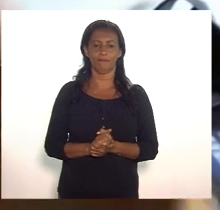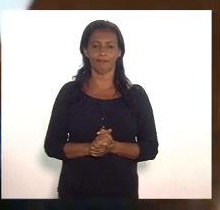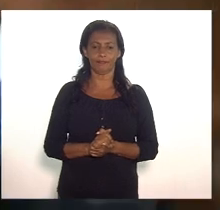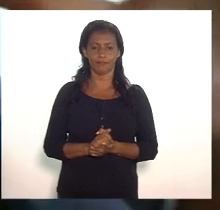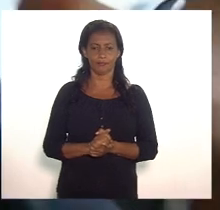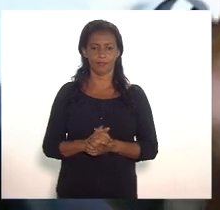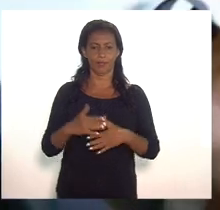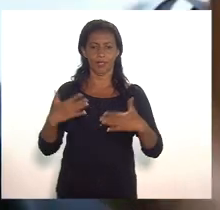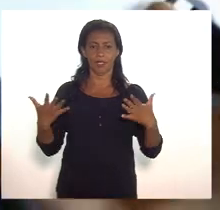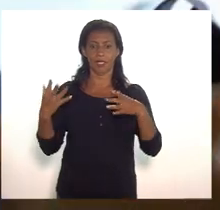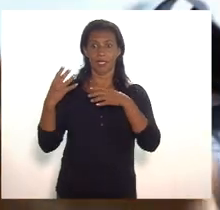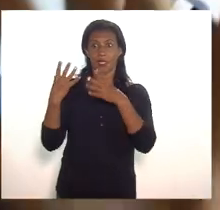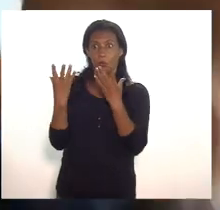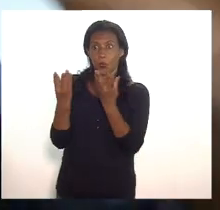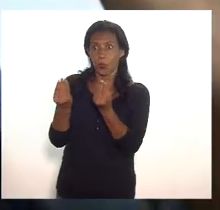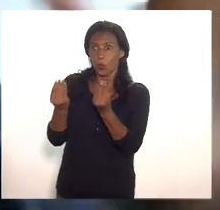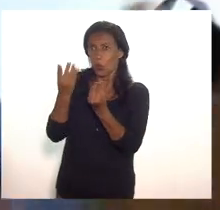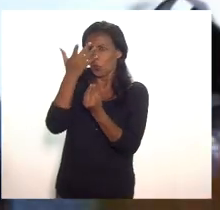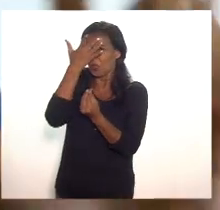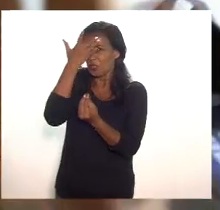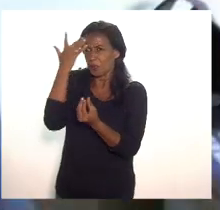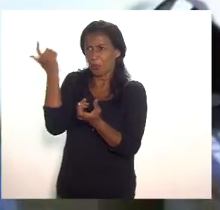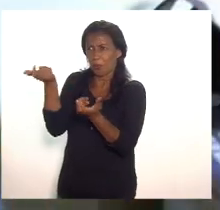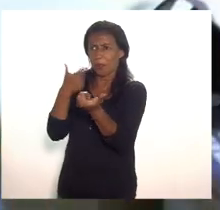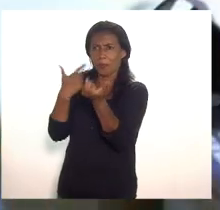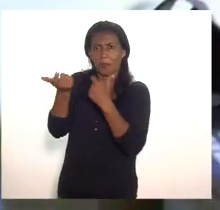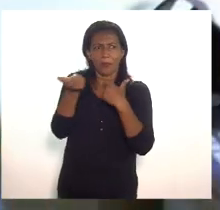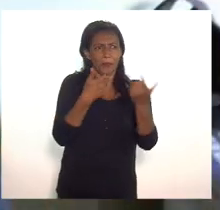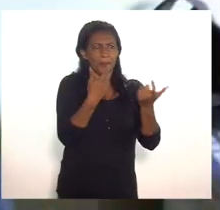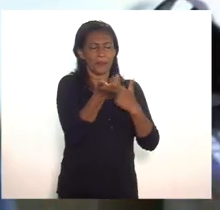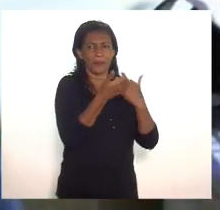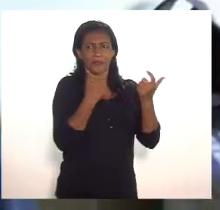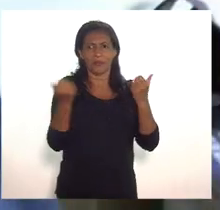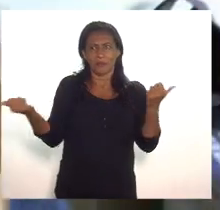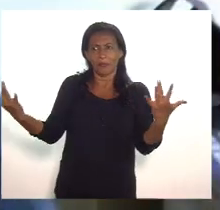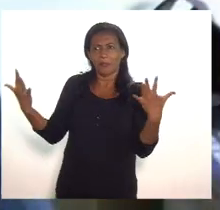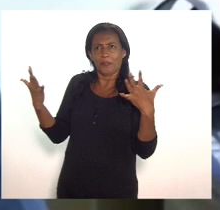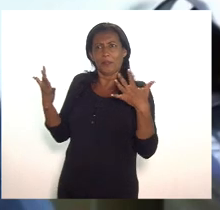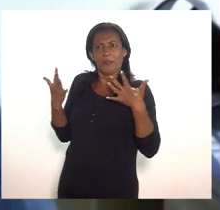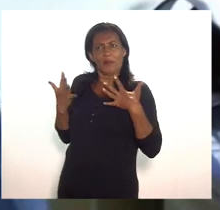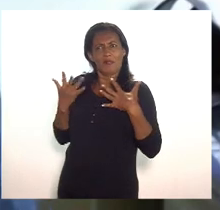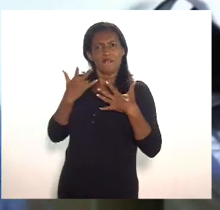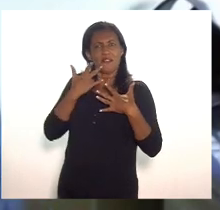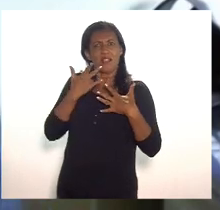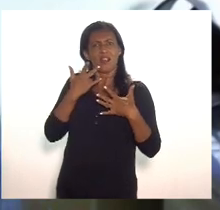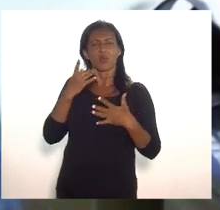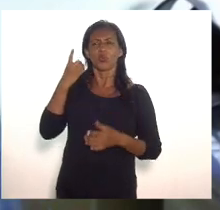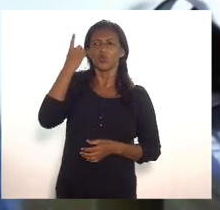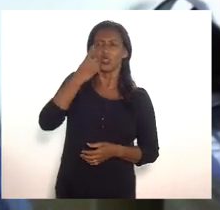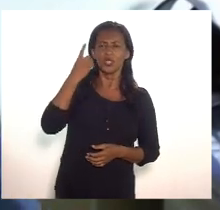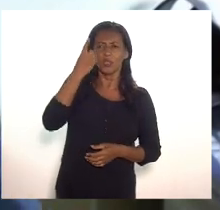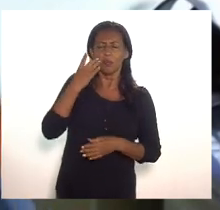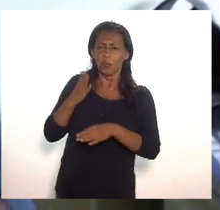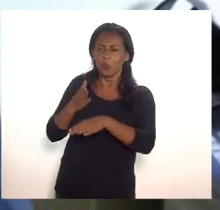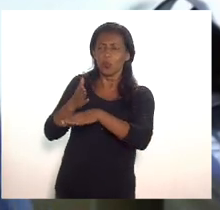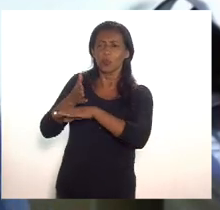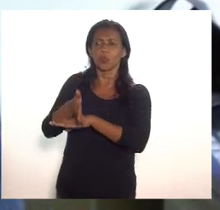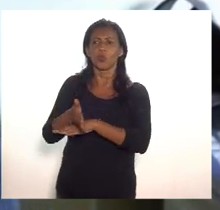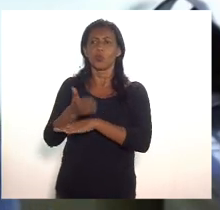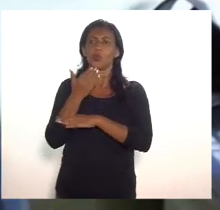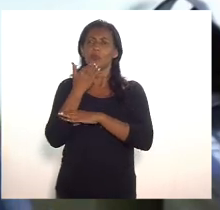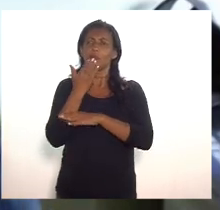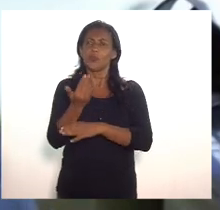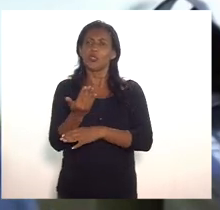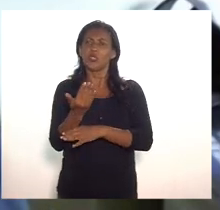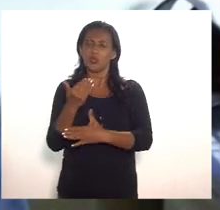vieram muita gente em cima da gente, mídia, etc., para dizer assim, os deputados entraram com esse pedido de liminar